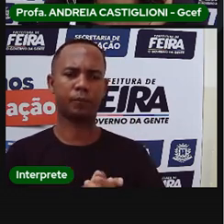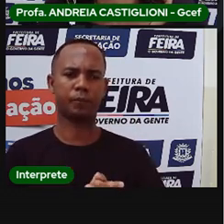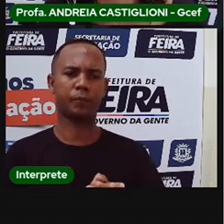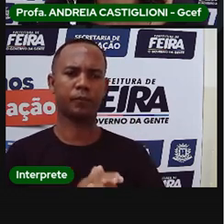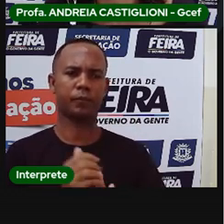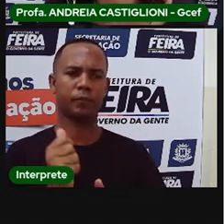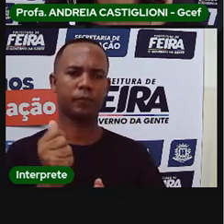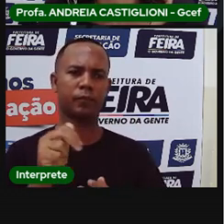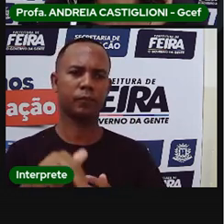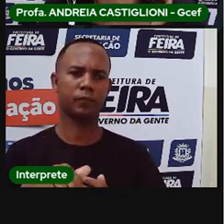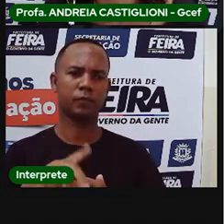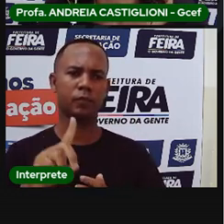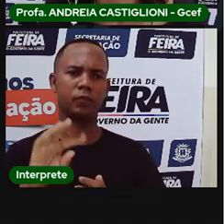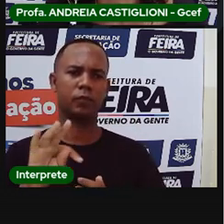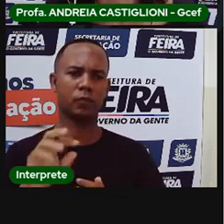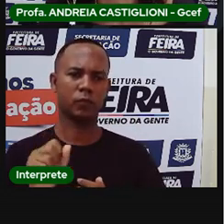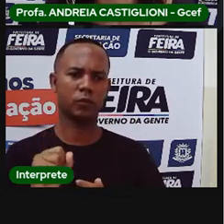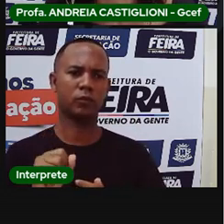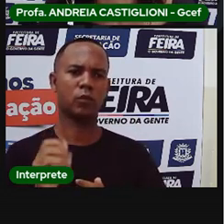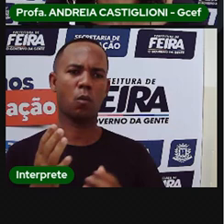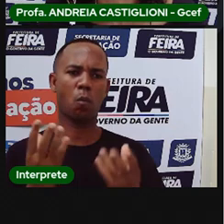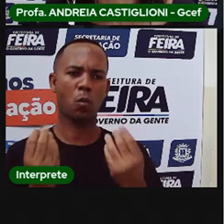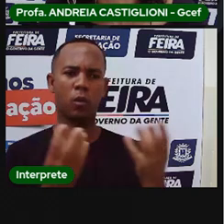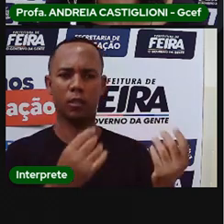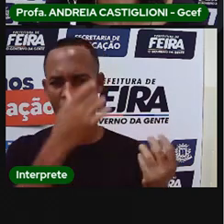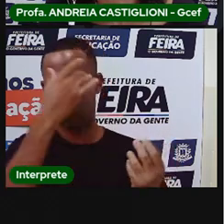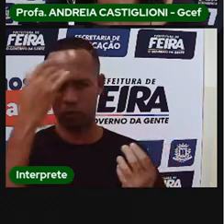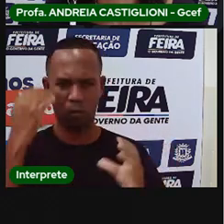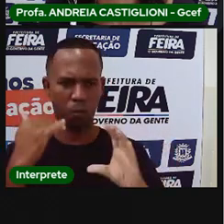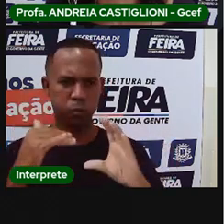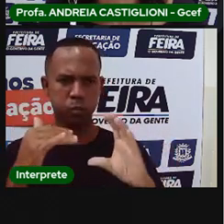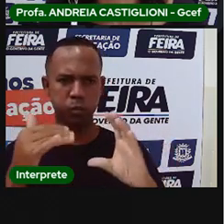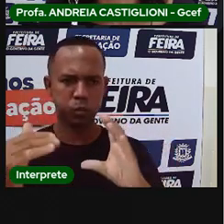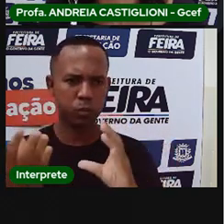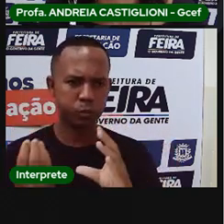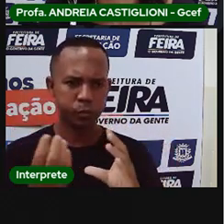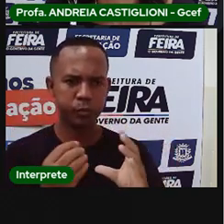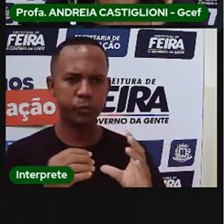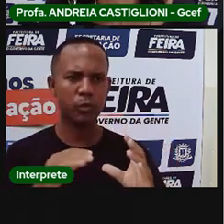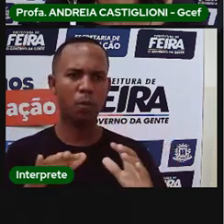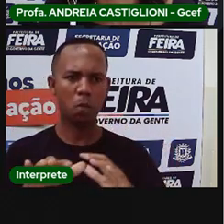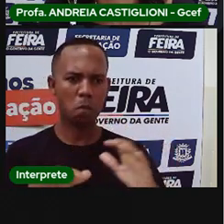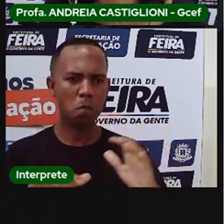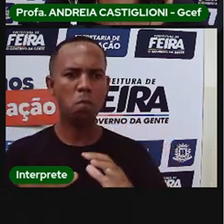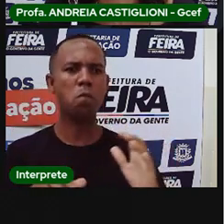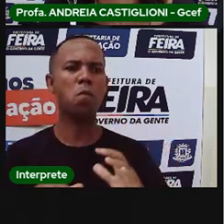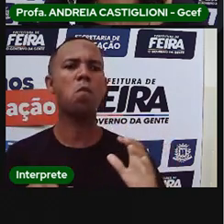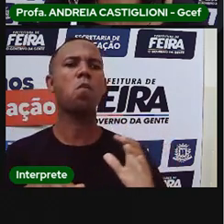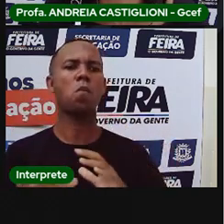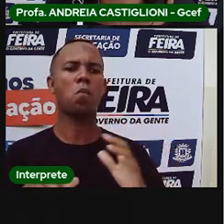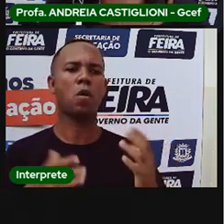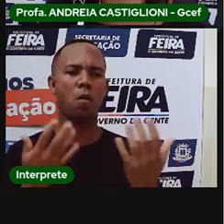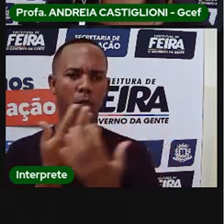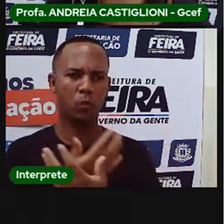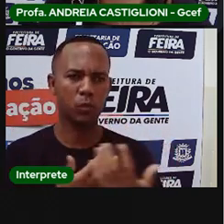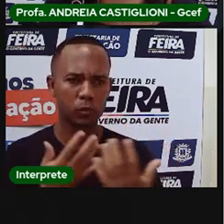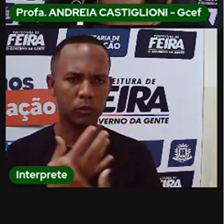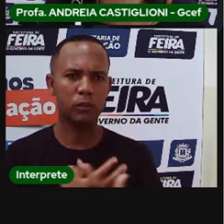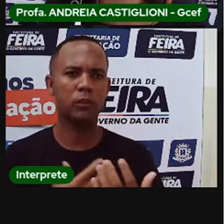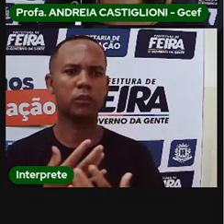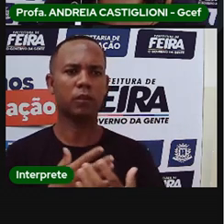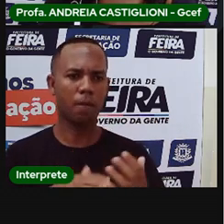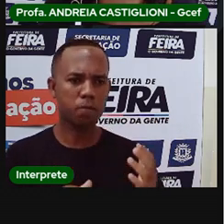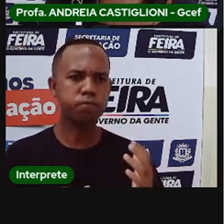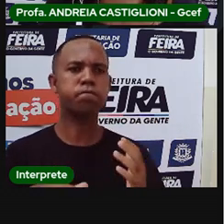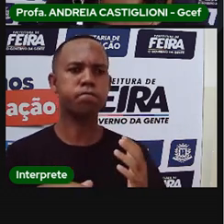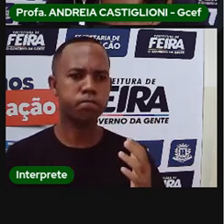também colocou, Lorena, né, uma galera aí, Carlos Eduardo, colocaram que é música. Francisco, isso, Francisco, é uma música que rima,